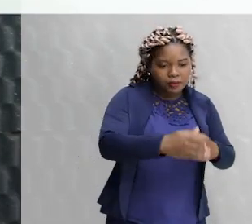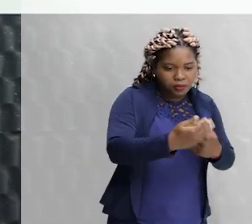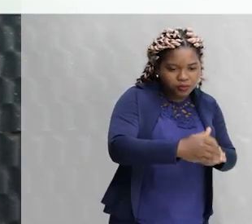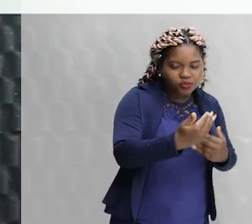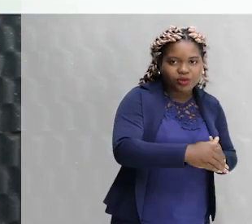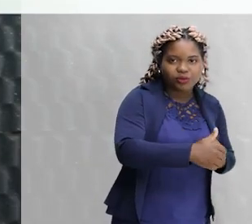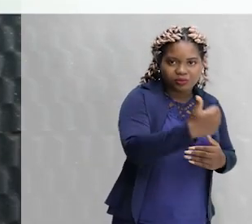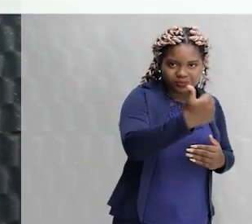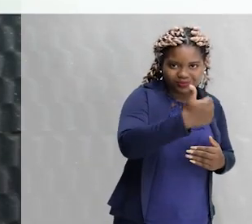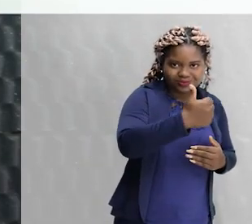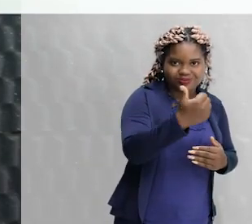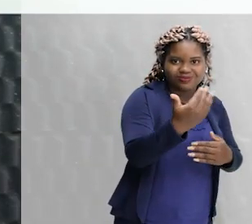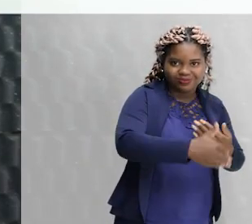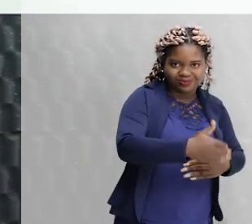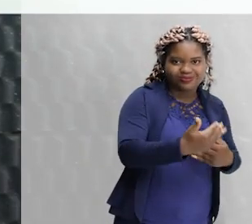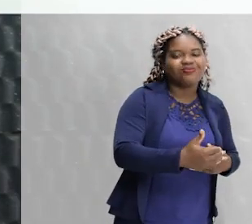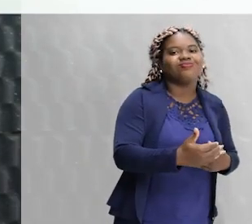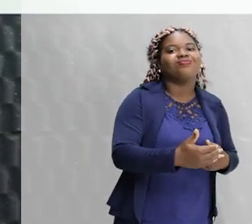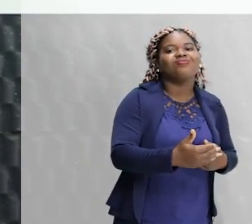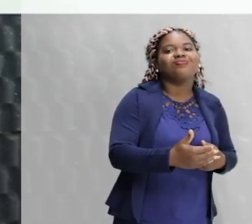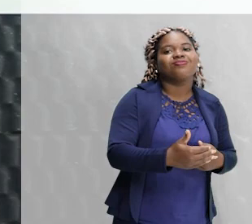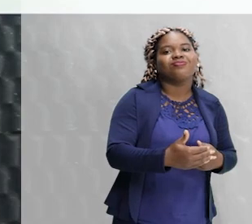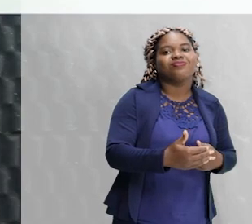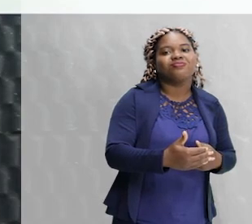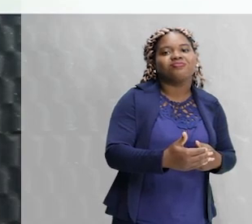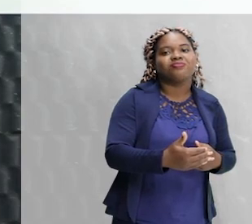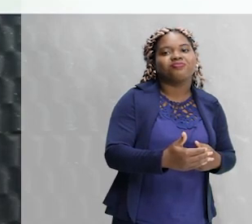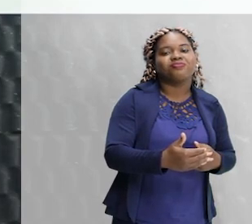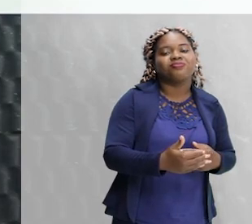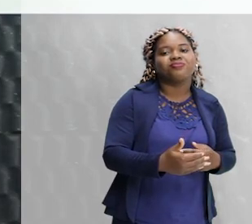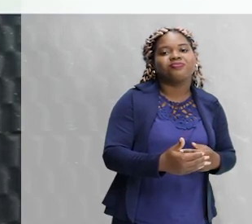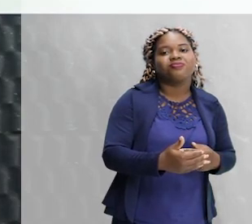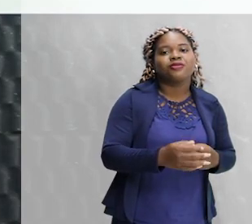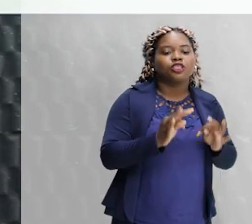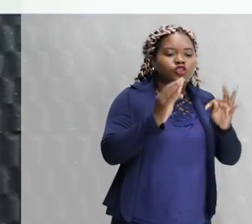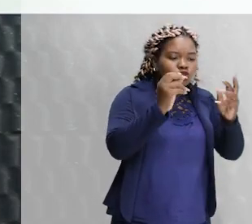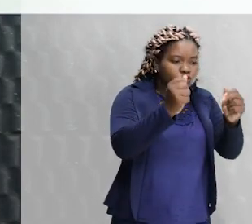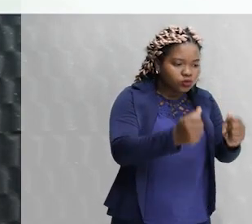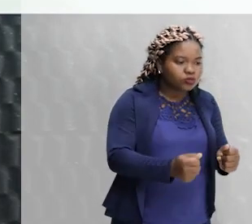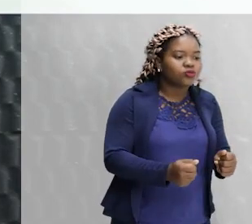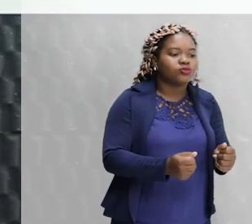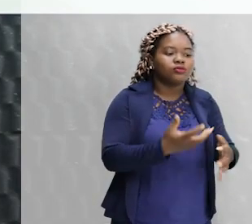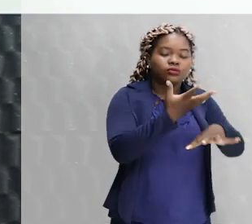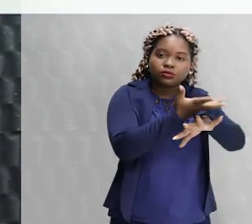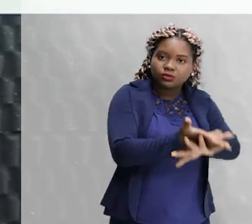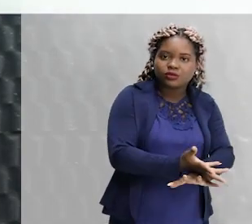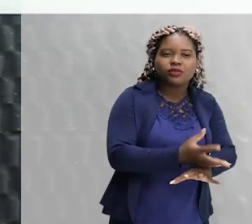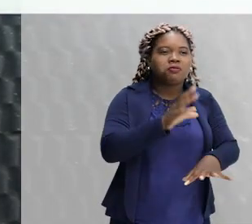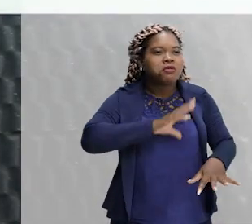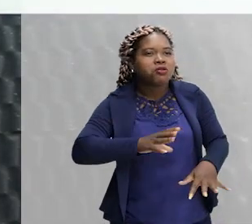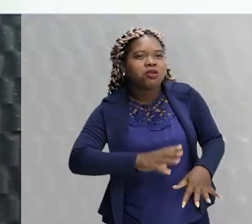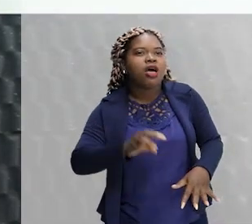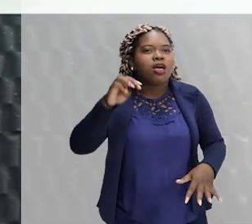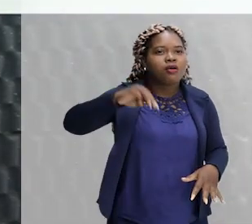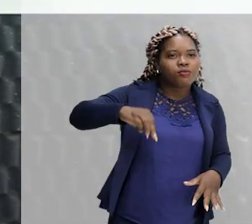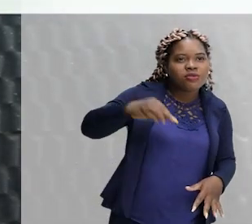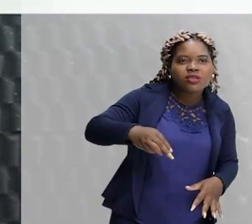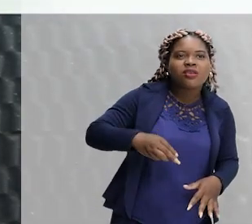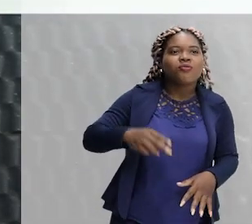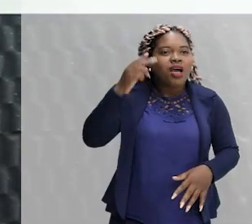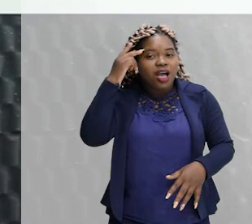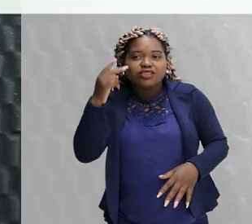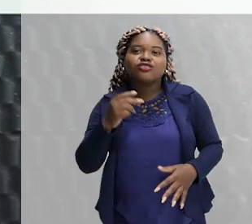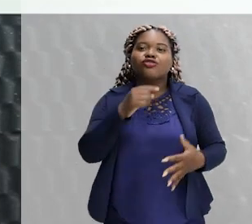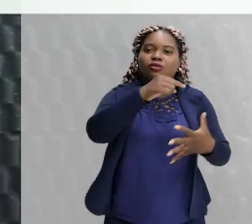exemplo, fazer o curso de engenharia civil. Aí a gente fazia a primeira etapa com todas as disciplinas, e a segunda etapa a gente ia fazer